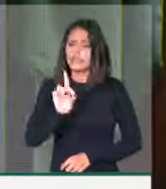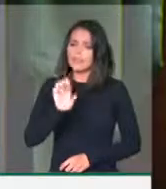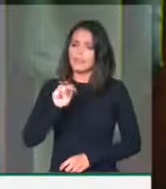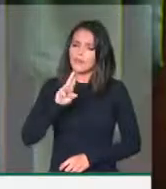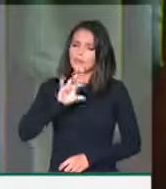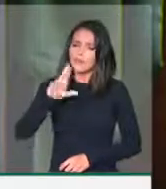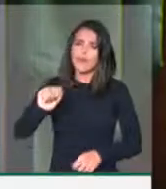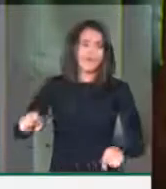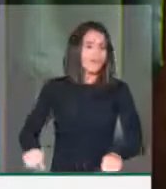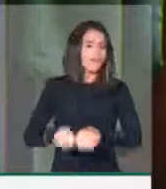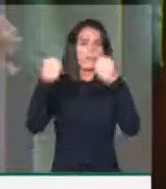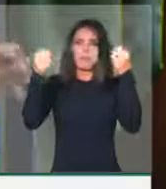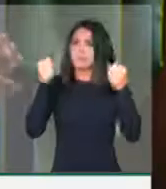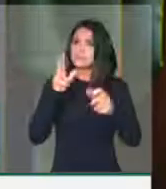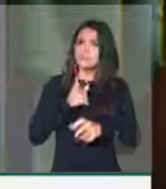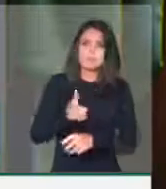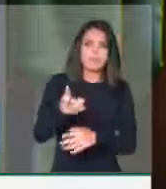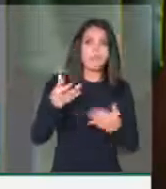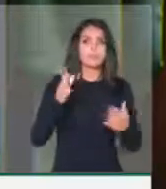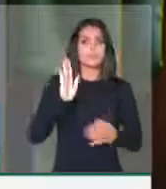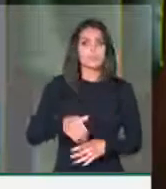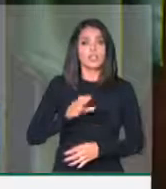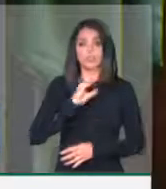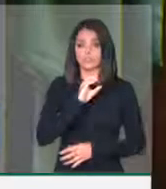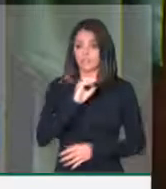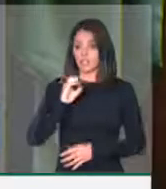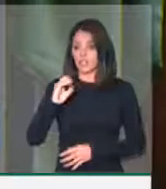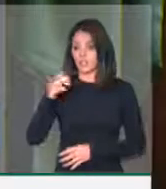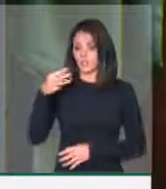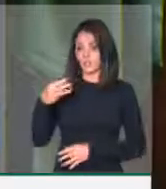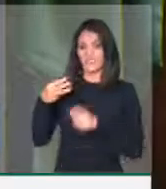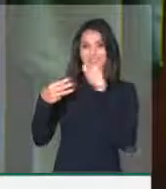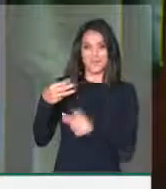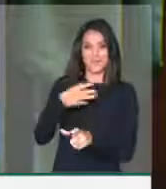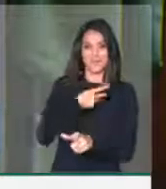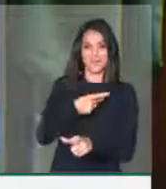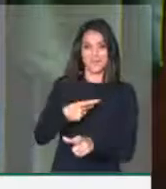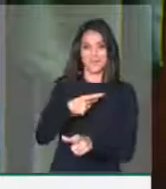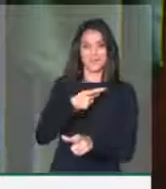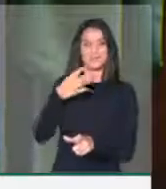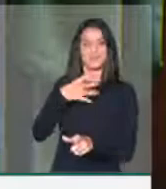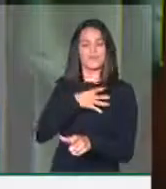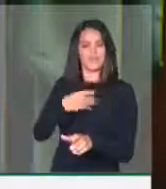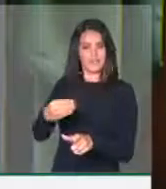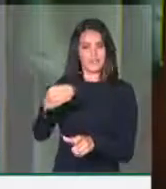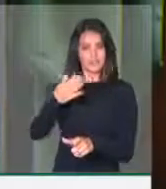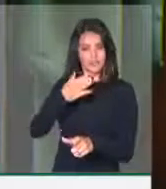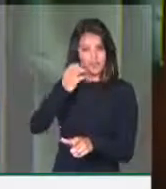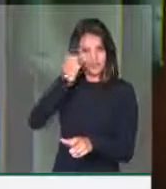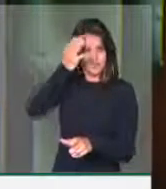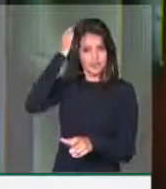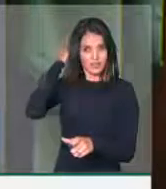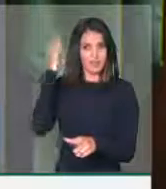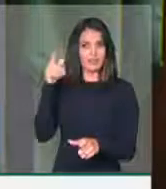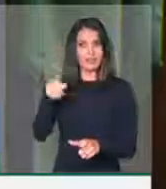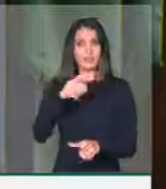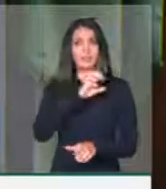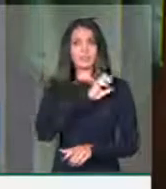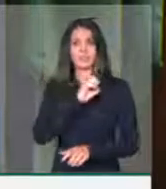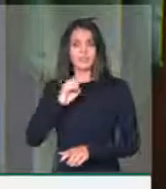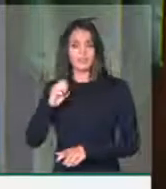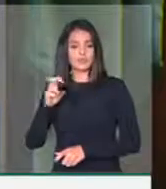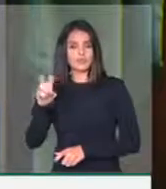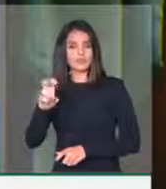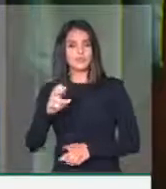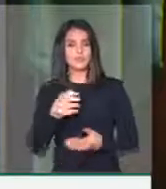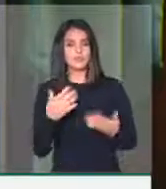democráticas. Foi já o 03 falando do AI-5, e a Comissão de Ética da Câmara tem que tomar uma posição. Não é possível